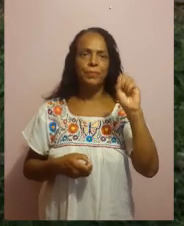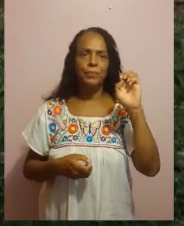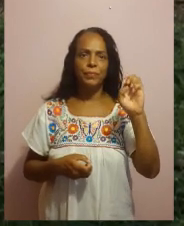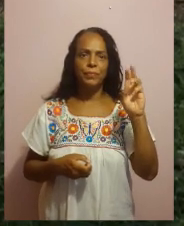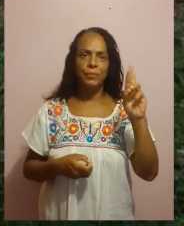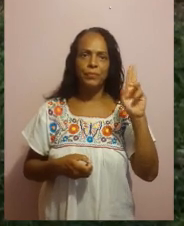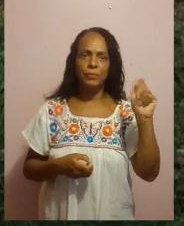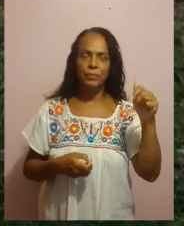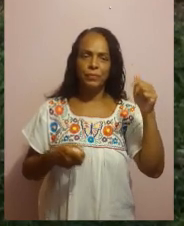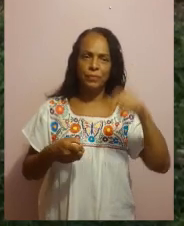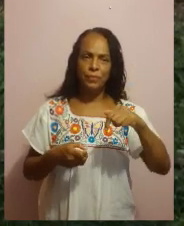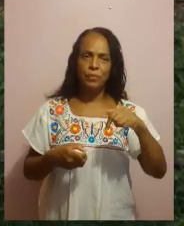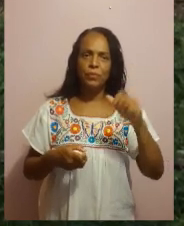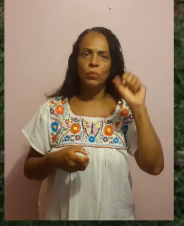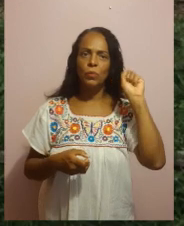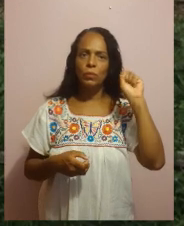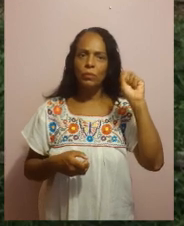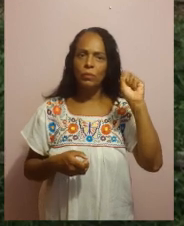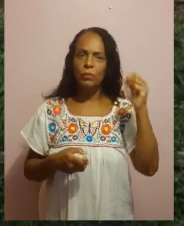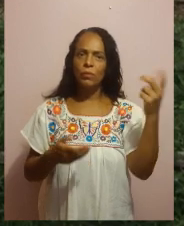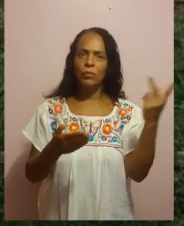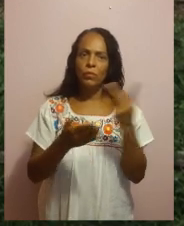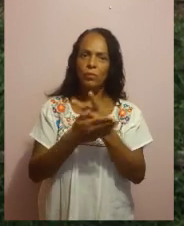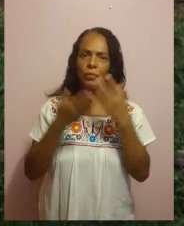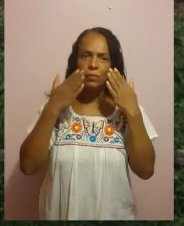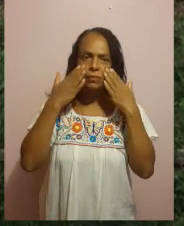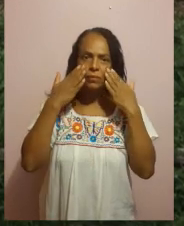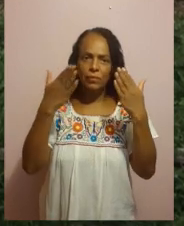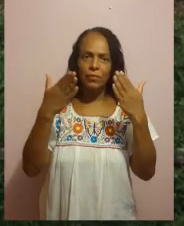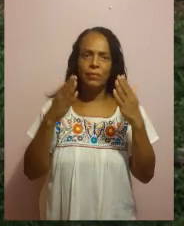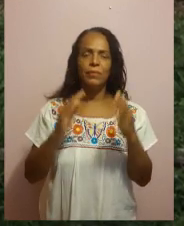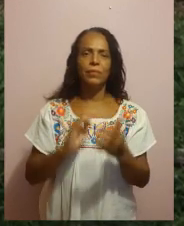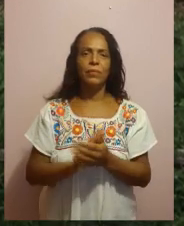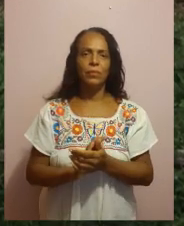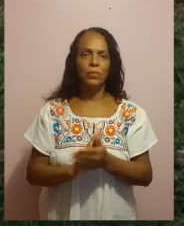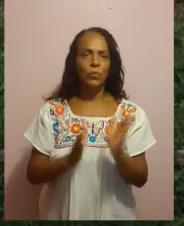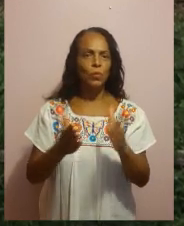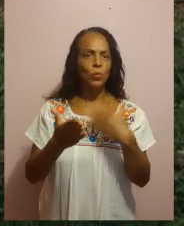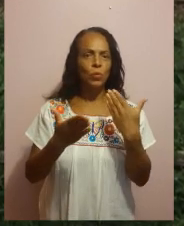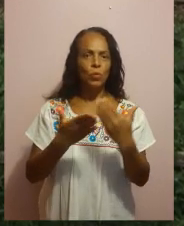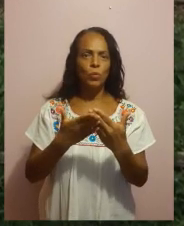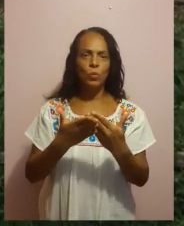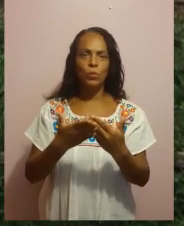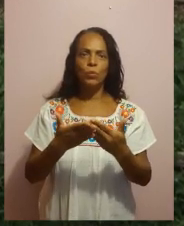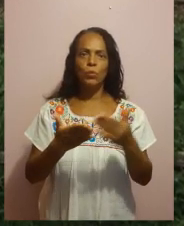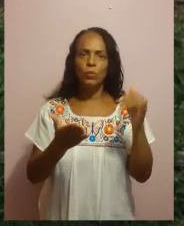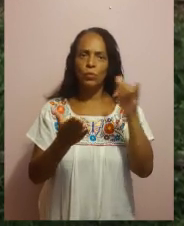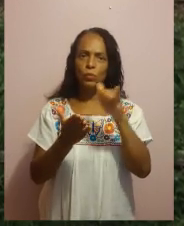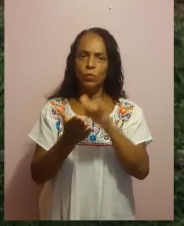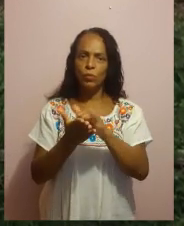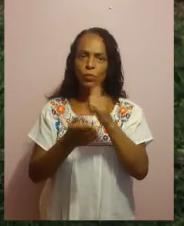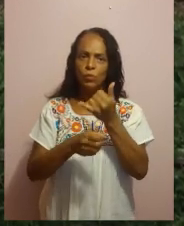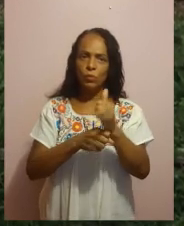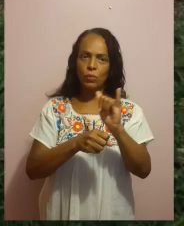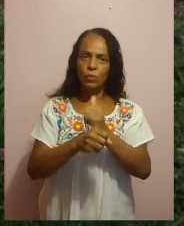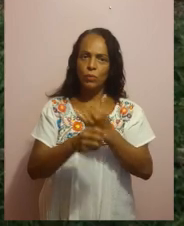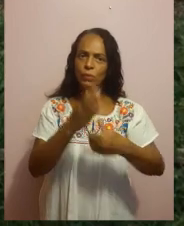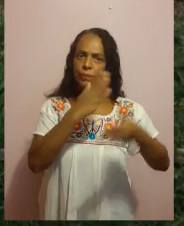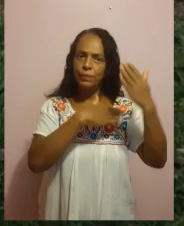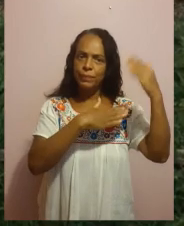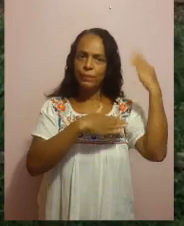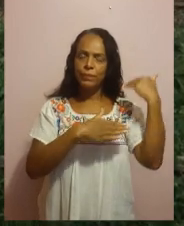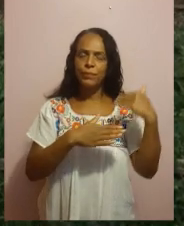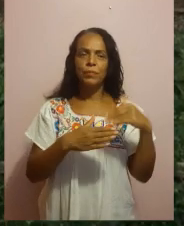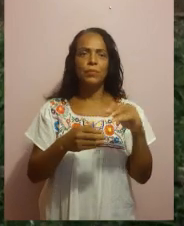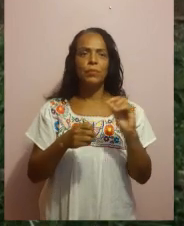que os anteriores estão todos dispostos através do YouTube, o